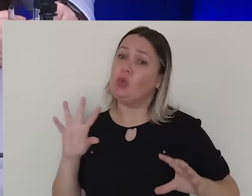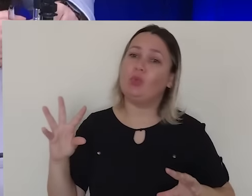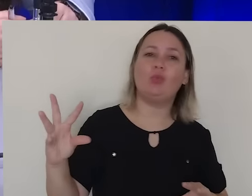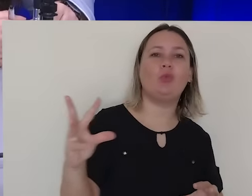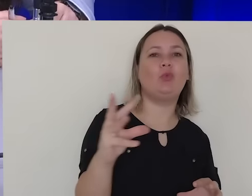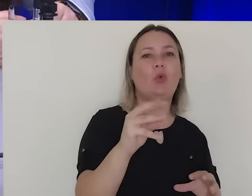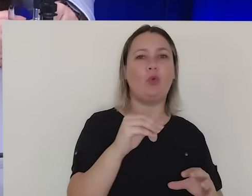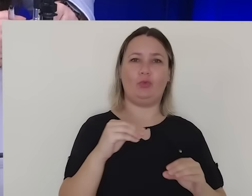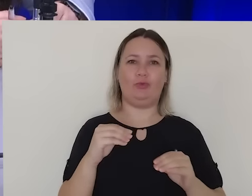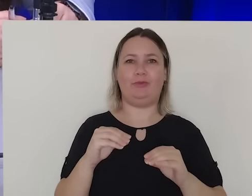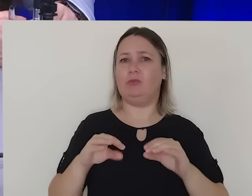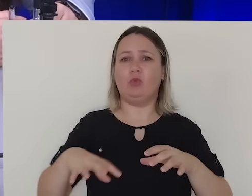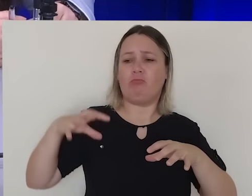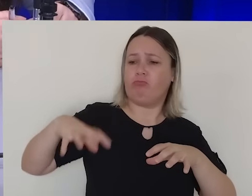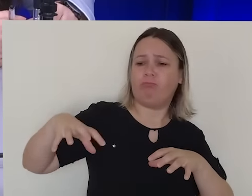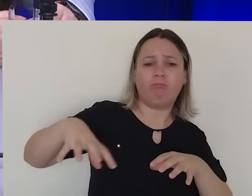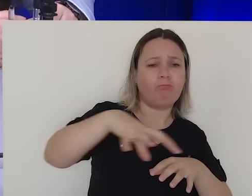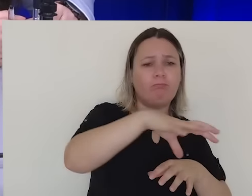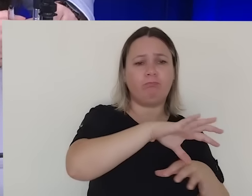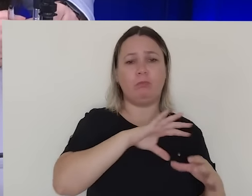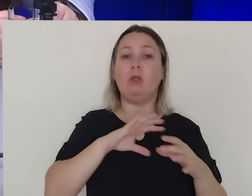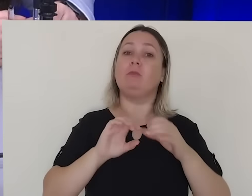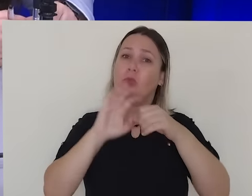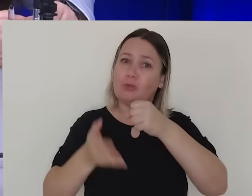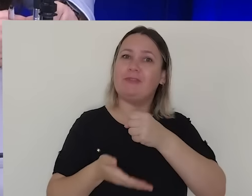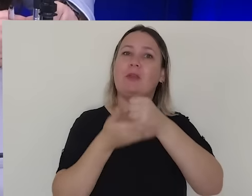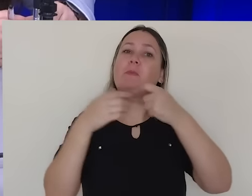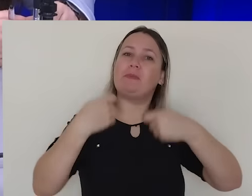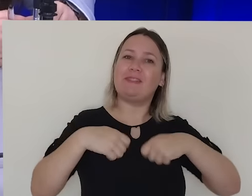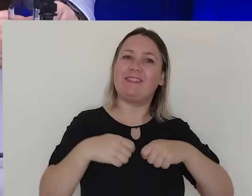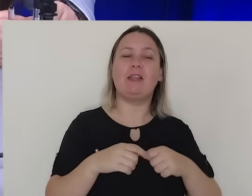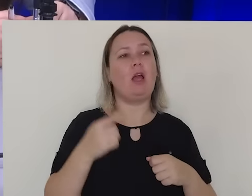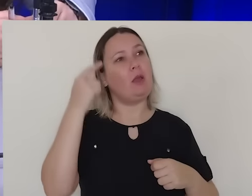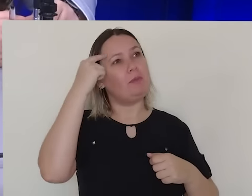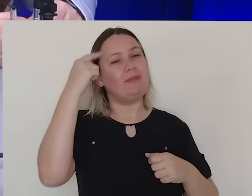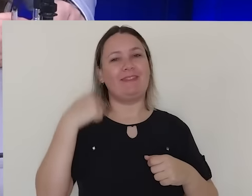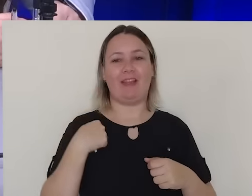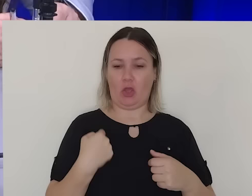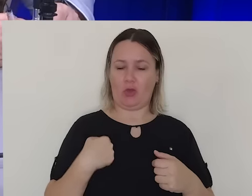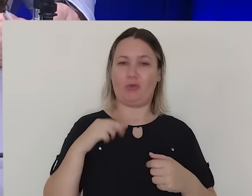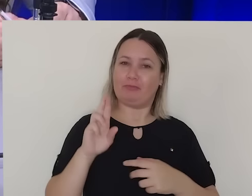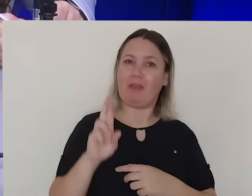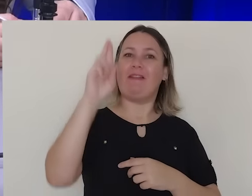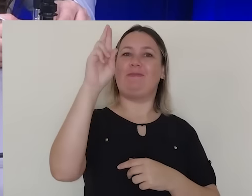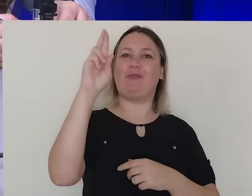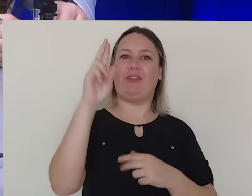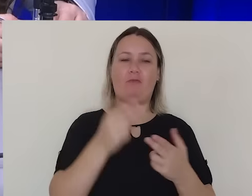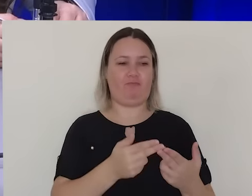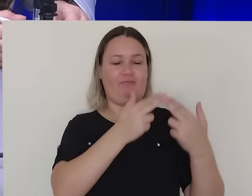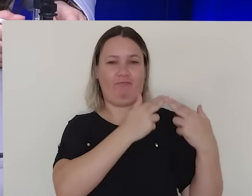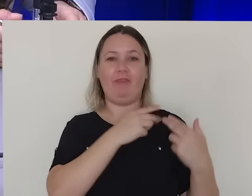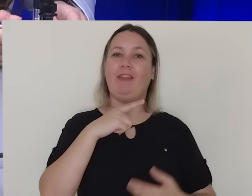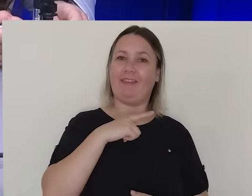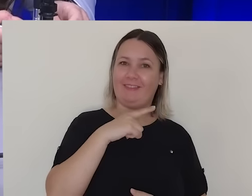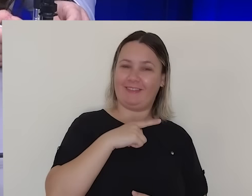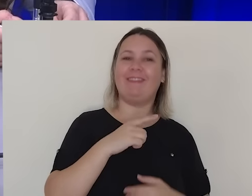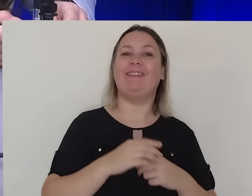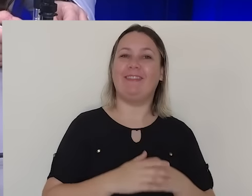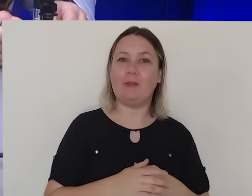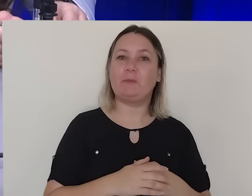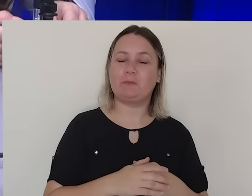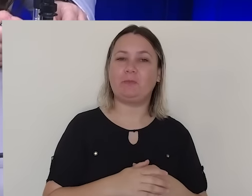aí eu tava na mesa e falou bom então você vai ser o líder do programa né e nós não tivemos nós não criamos uma área né No começo